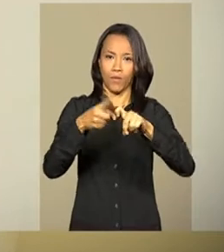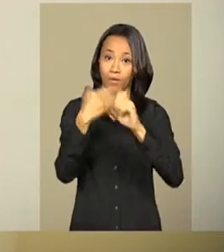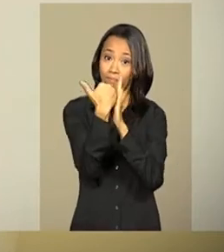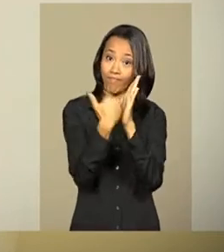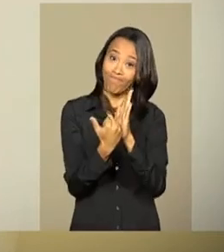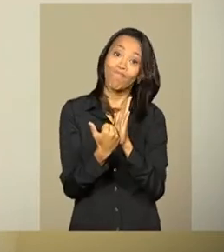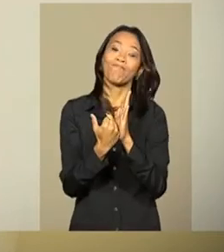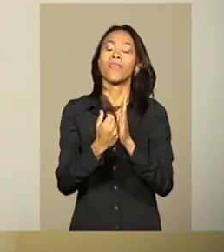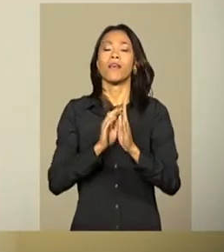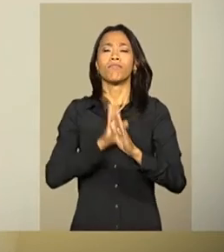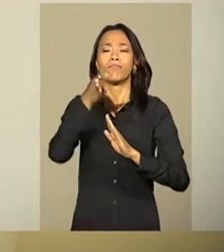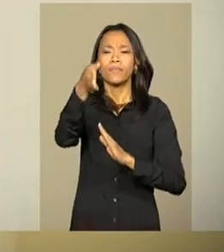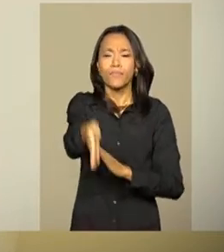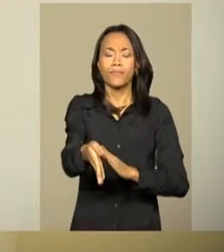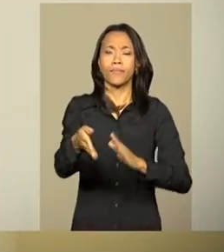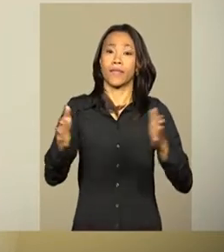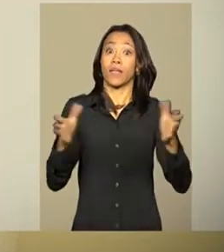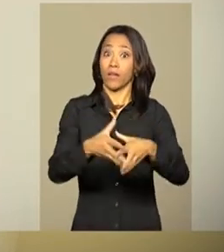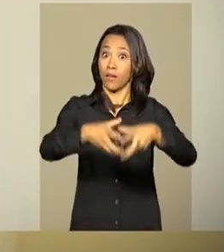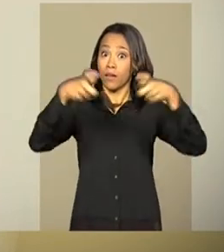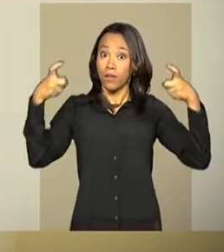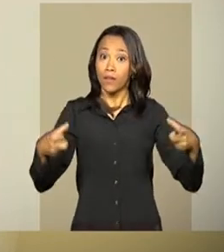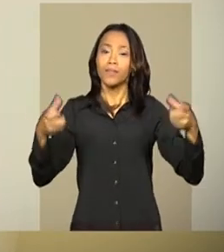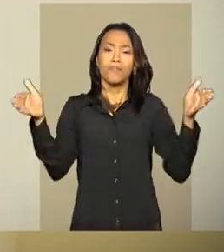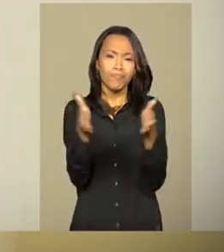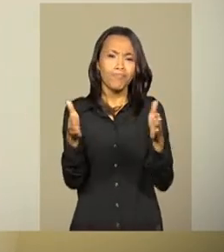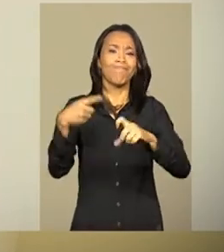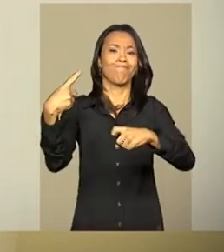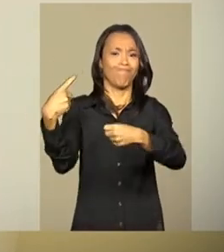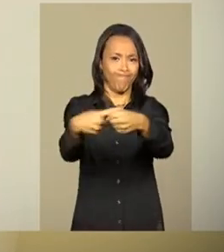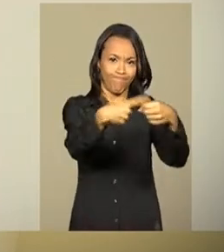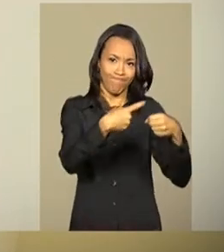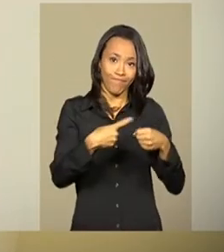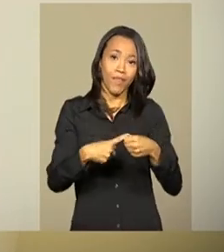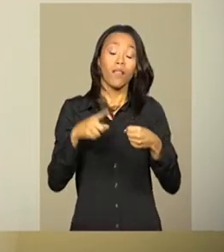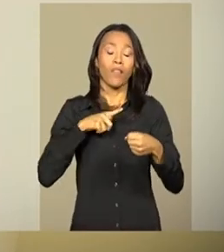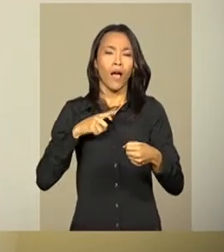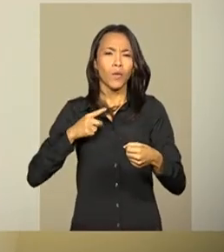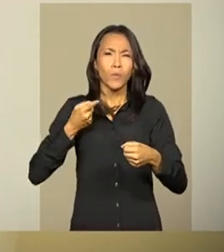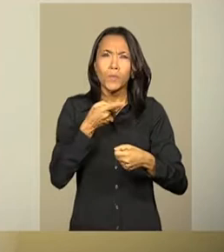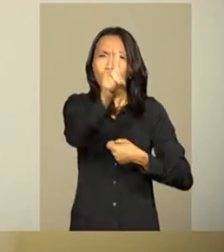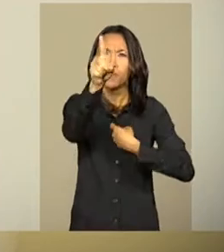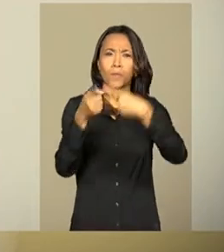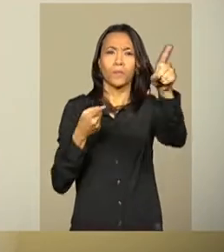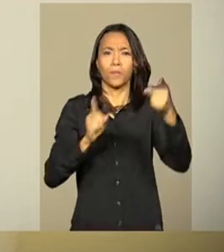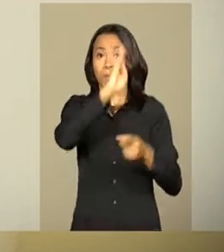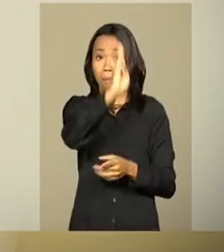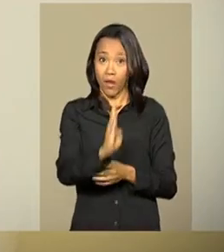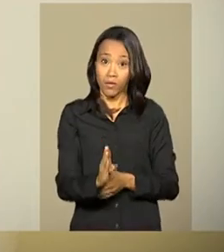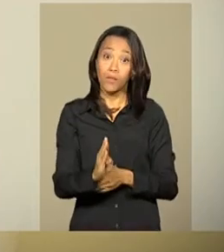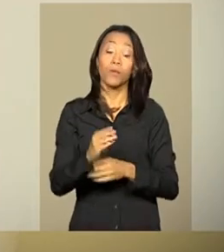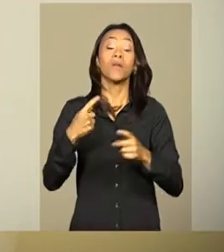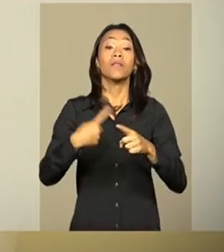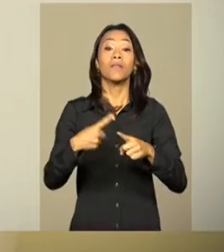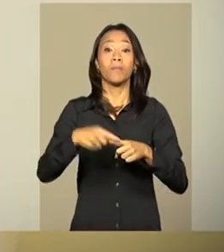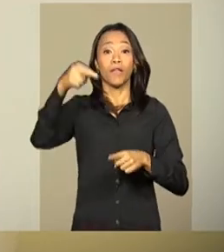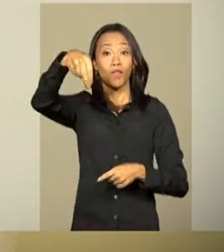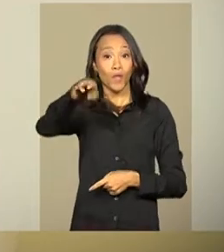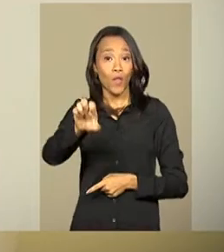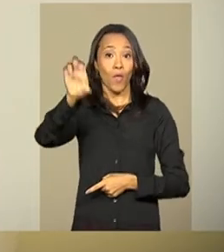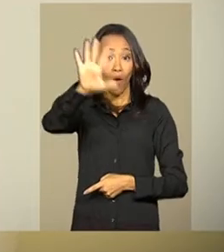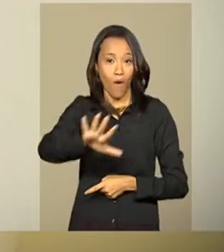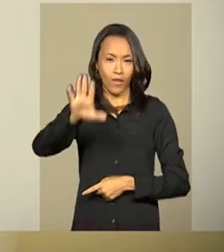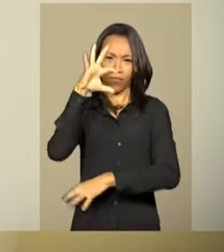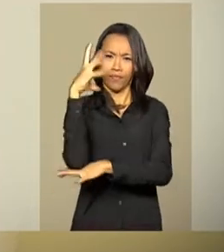nas periferias das grandes e das médias cidades Eles estão no interior do nosso país no semiárido do Nordeste